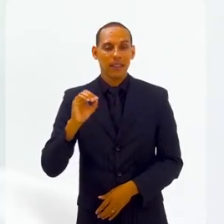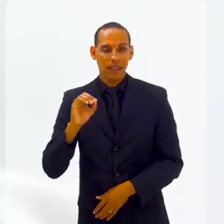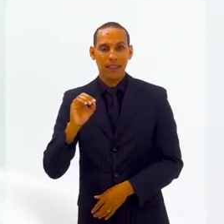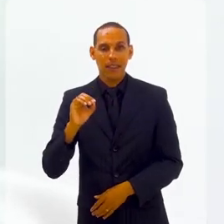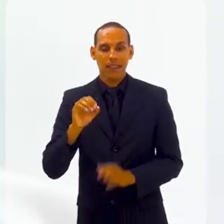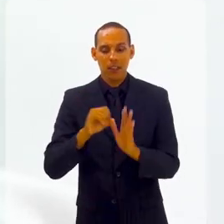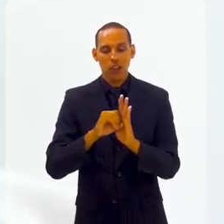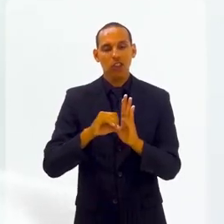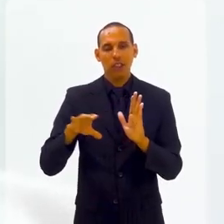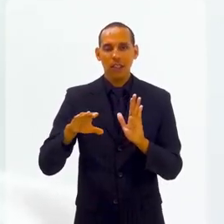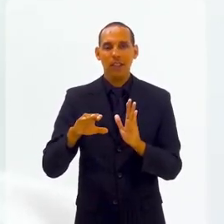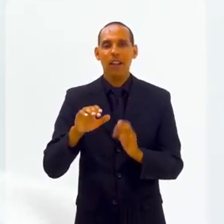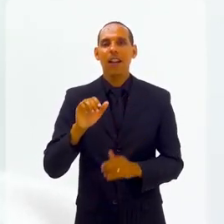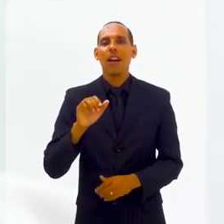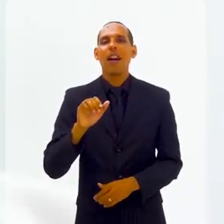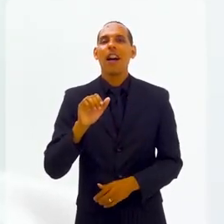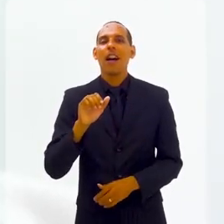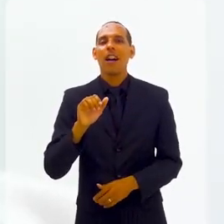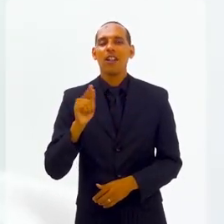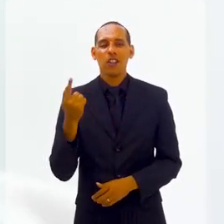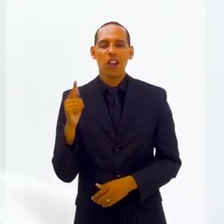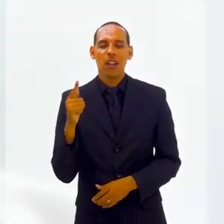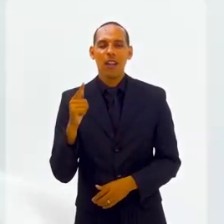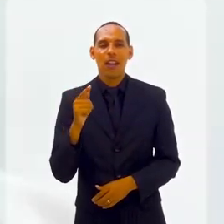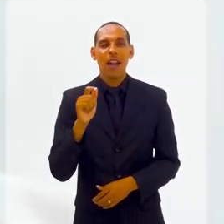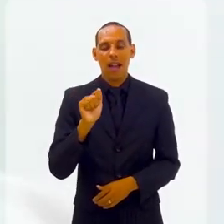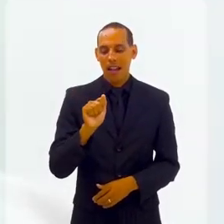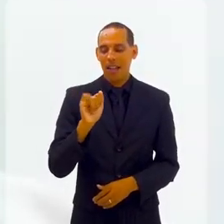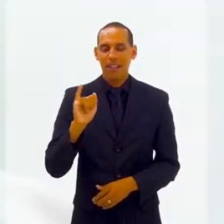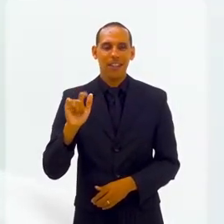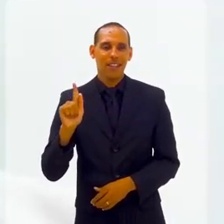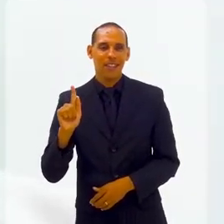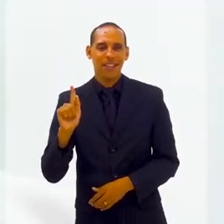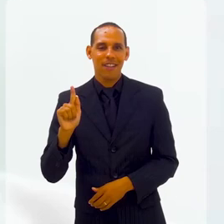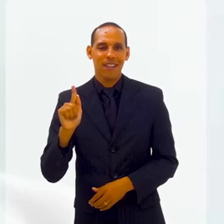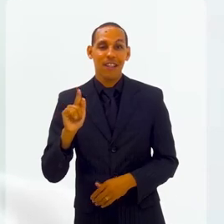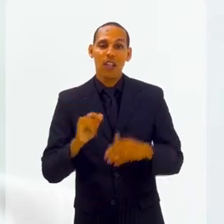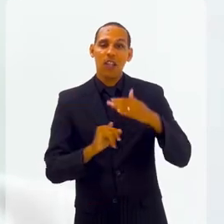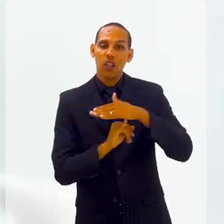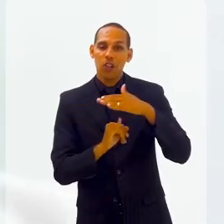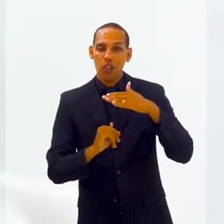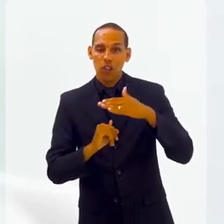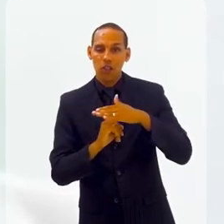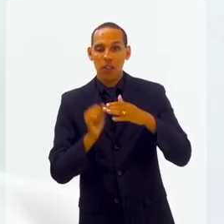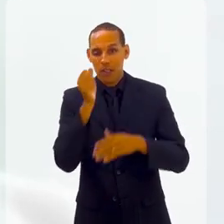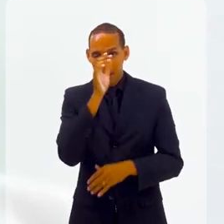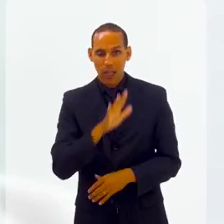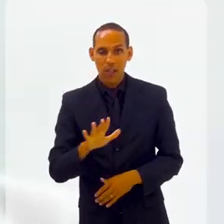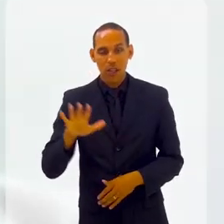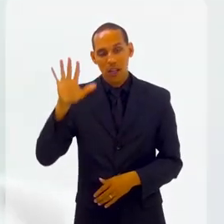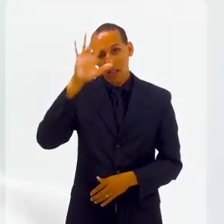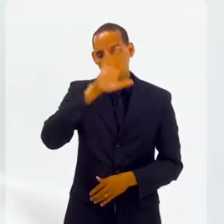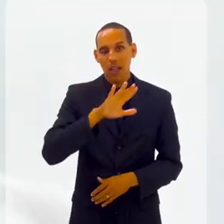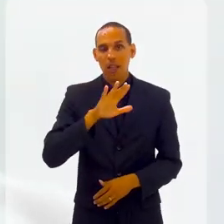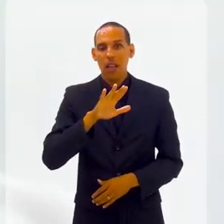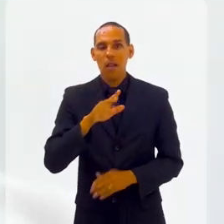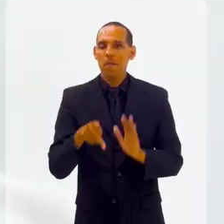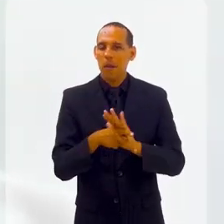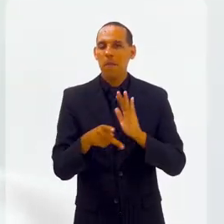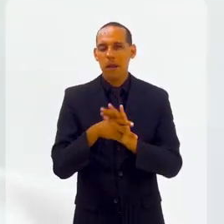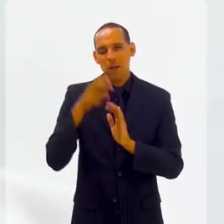indicação geográfica a iG né que foi reconhecida pelo Instituto Nacional de propriedade intelectual